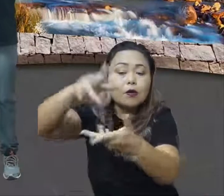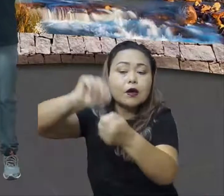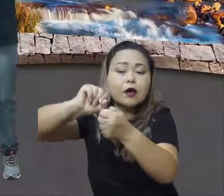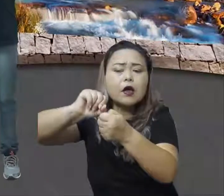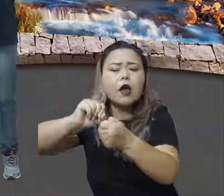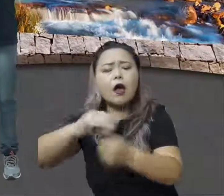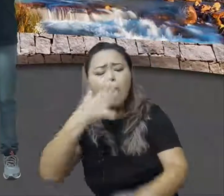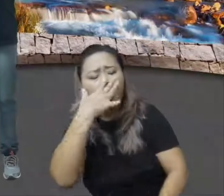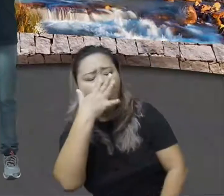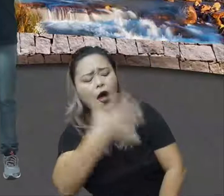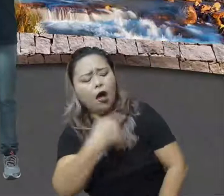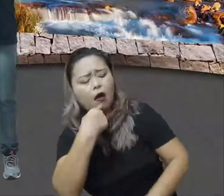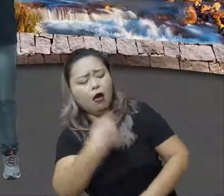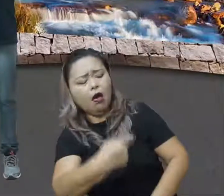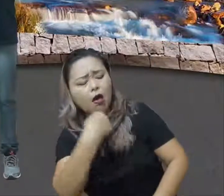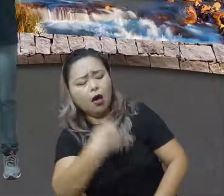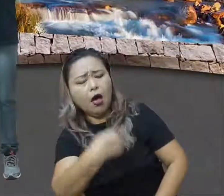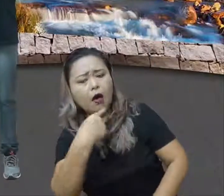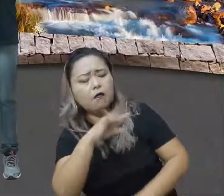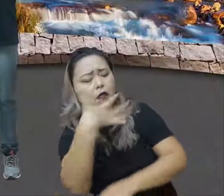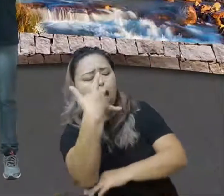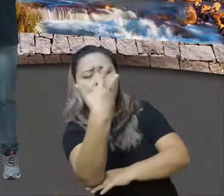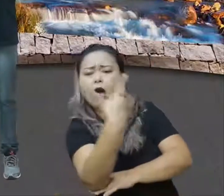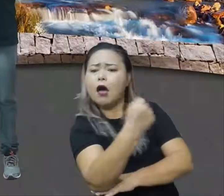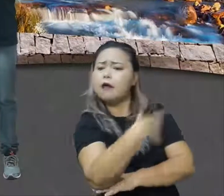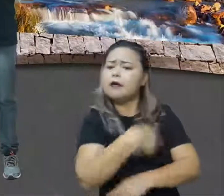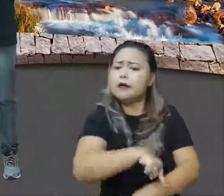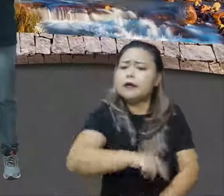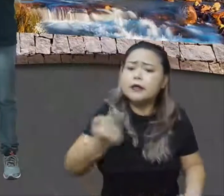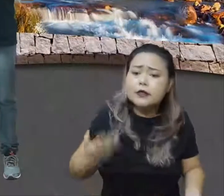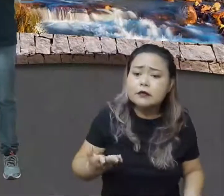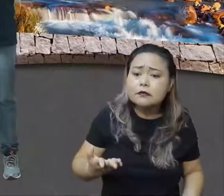fica criticando por que nós estamos desmatando a floresta.